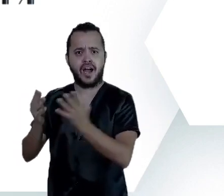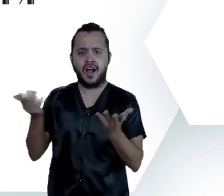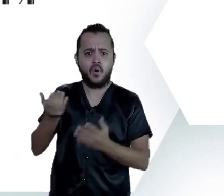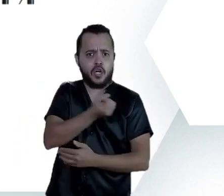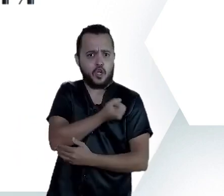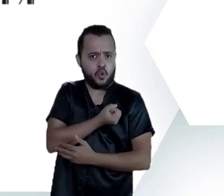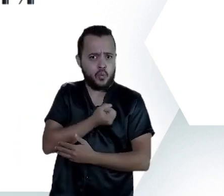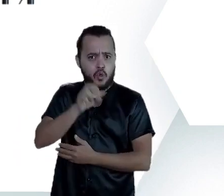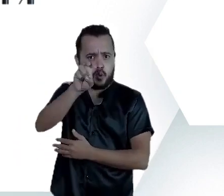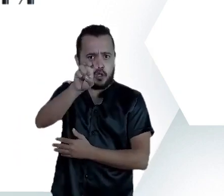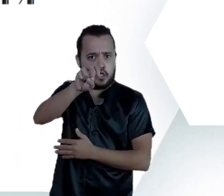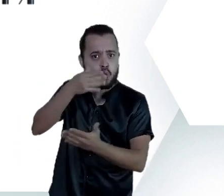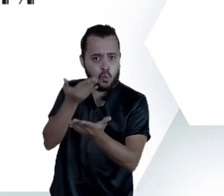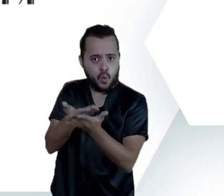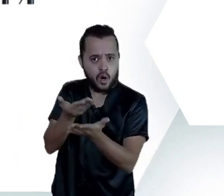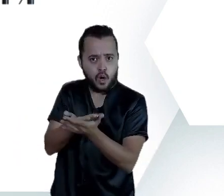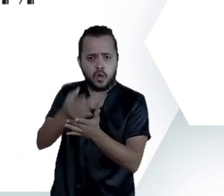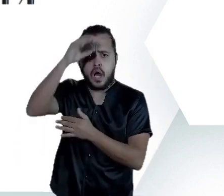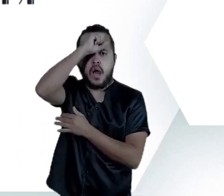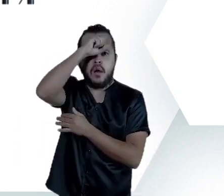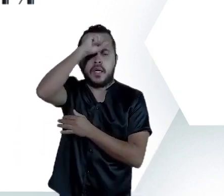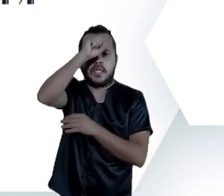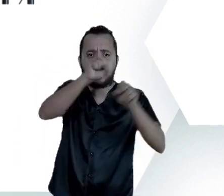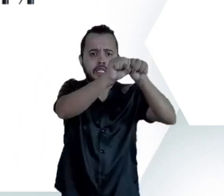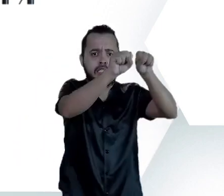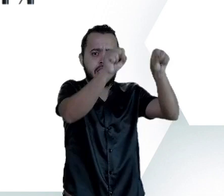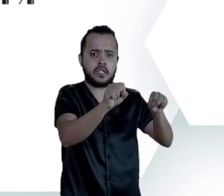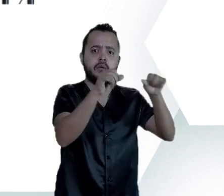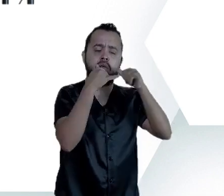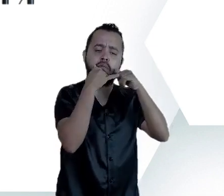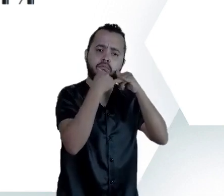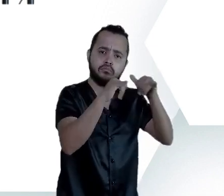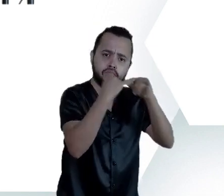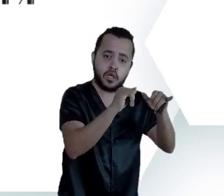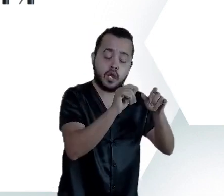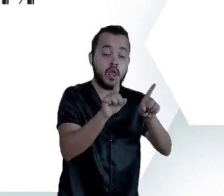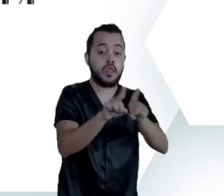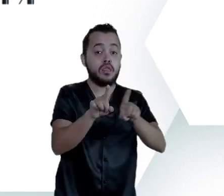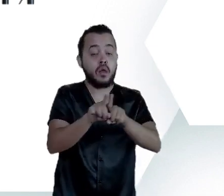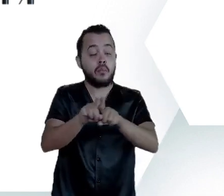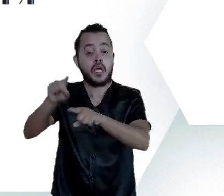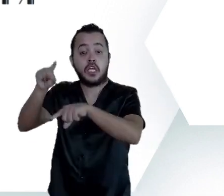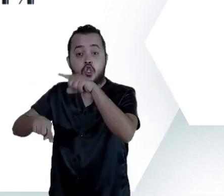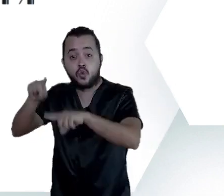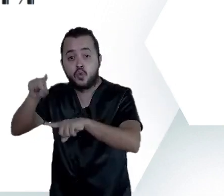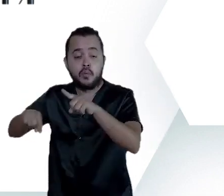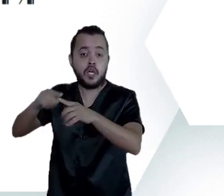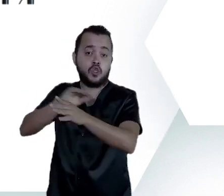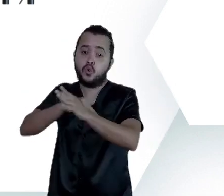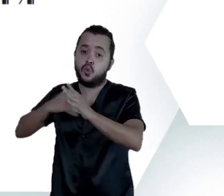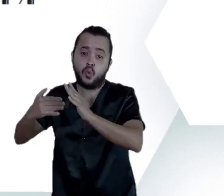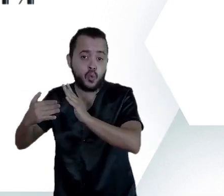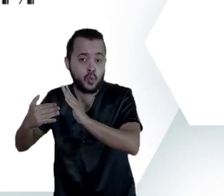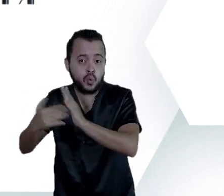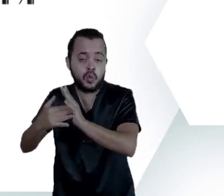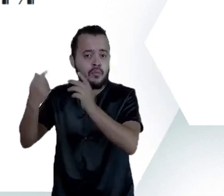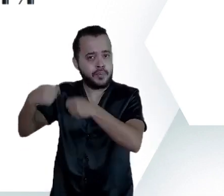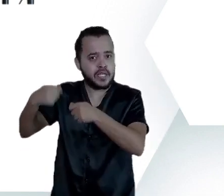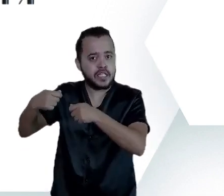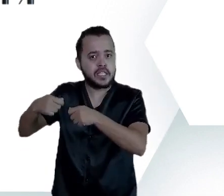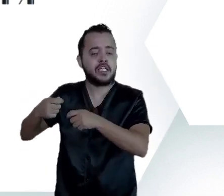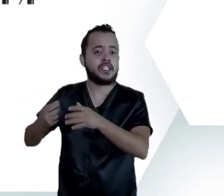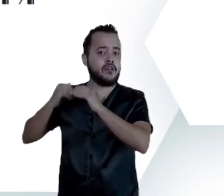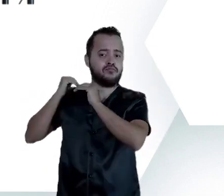número 5, iremos aprender sobre circuitos elétricos, instrumentos e equipamentos, para a gente